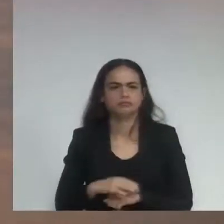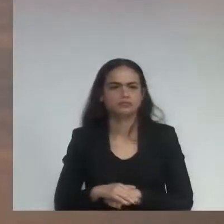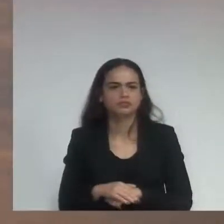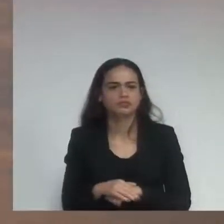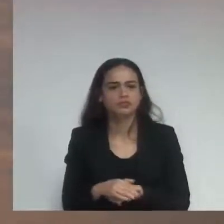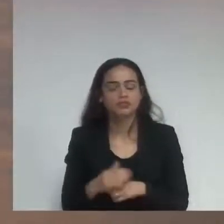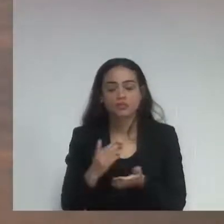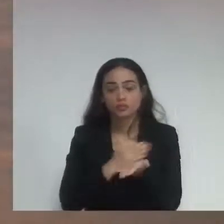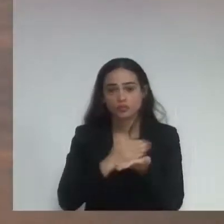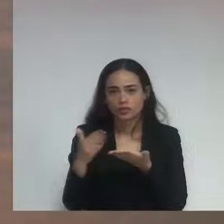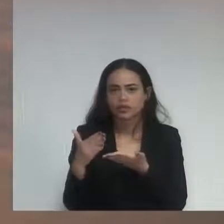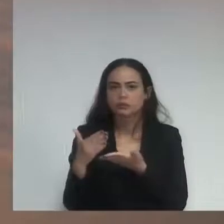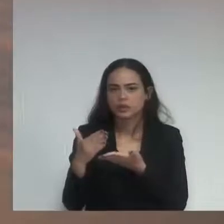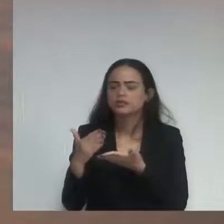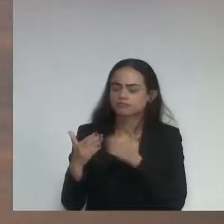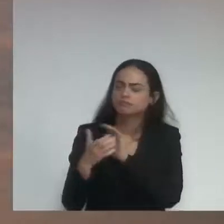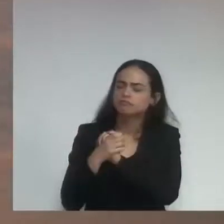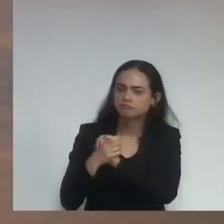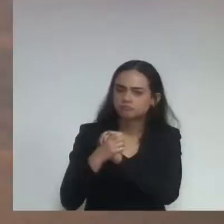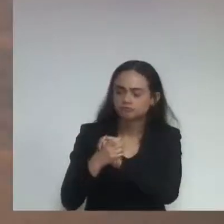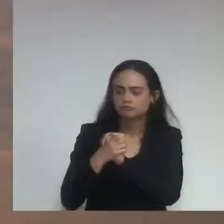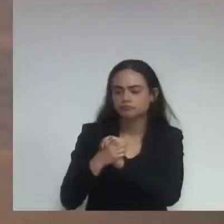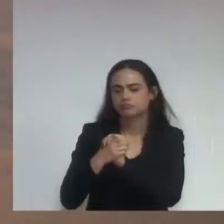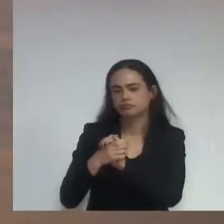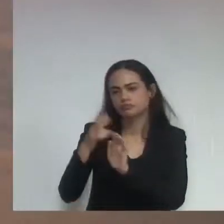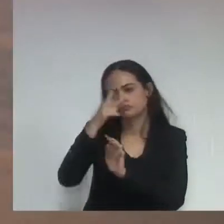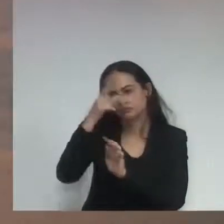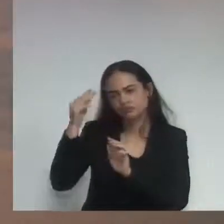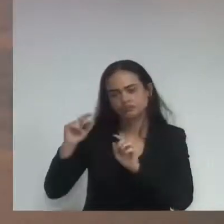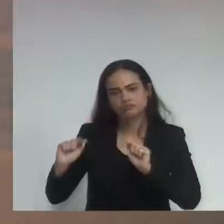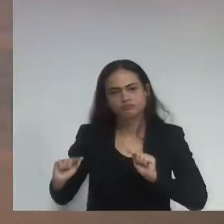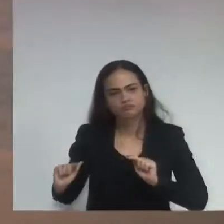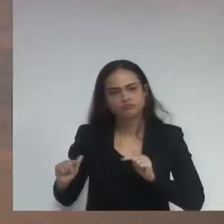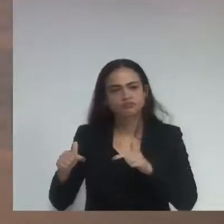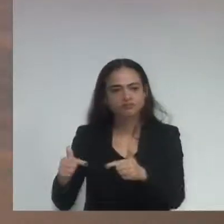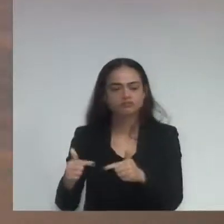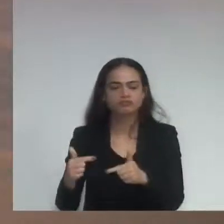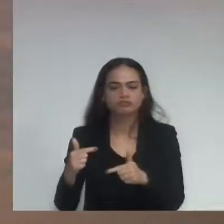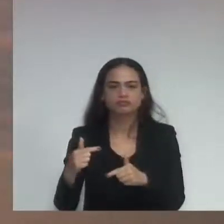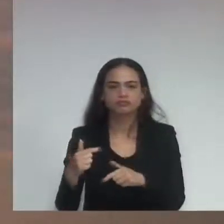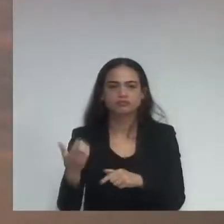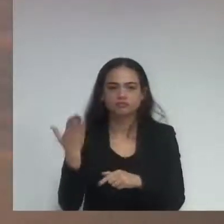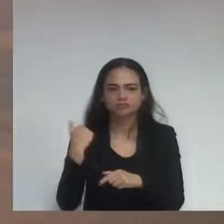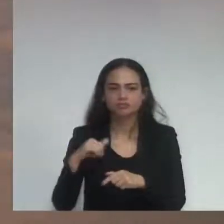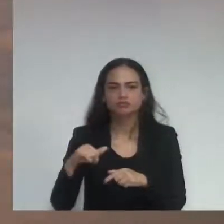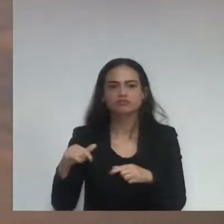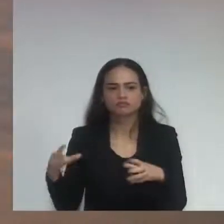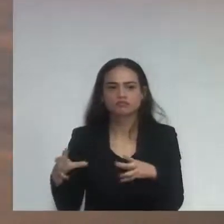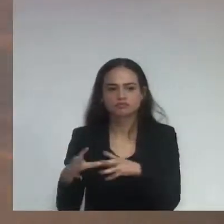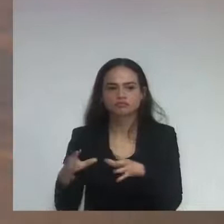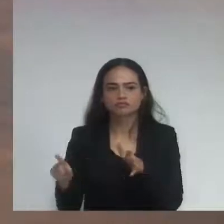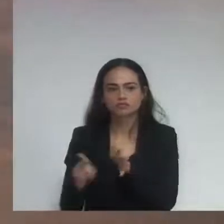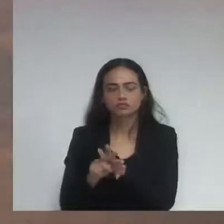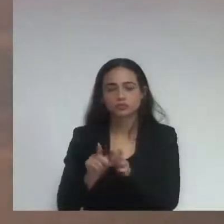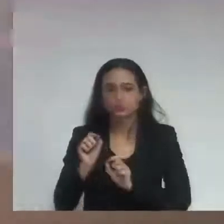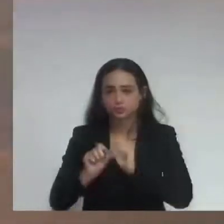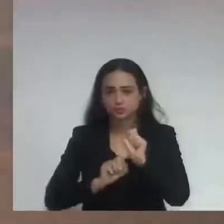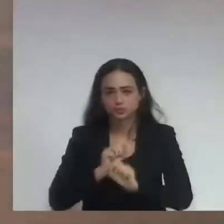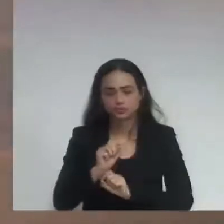Começo elogiando a iniciativa do governo, que eu fiz parte, inclusive, né, que foi chamar uma